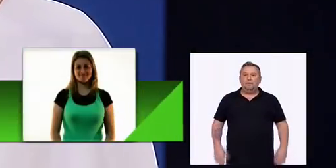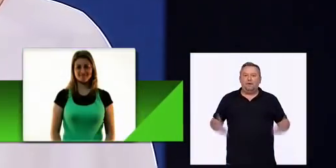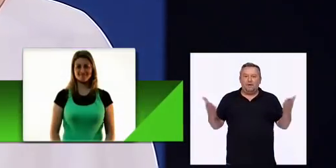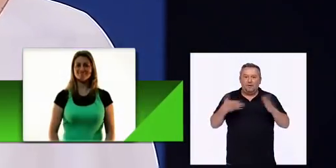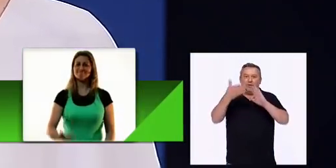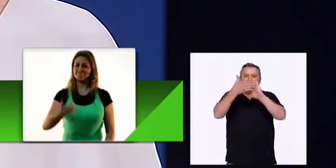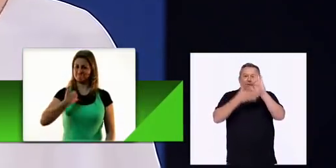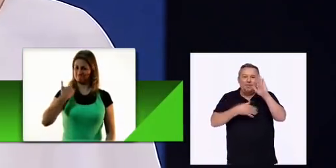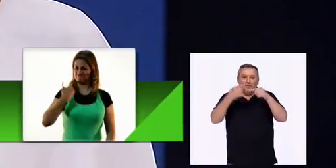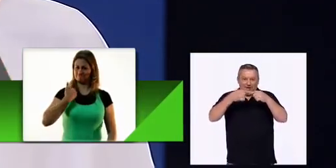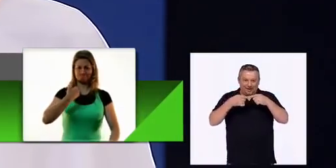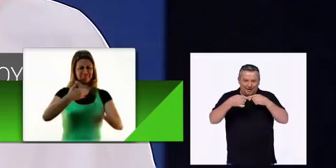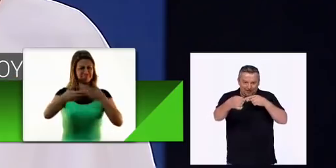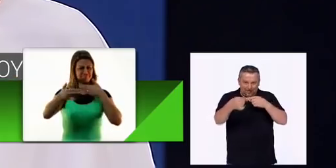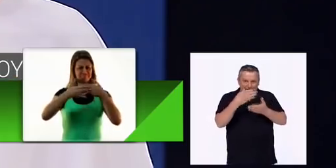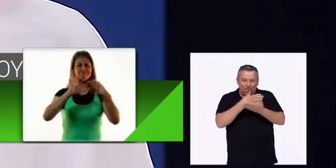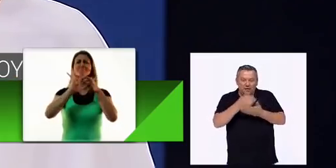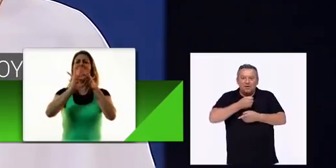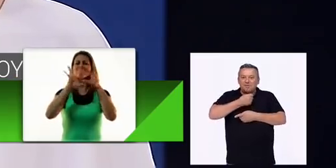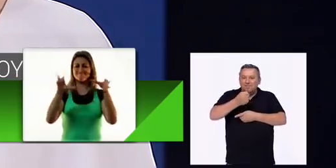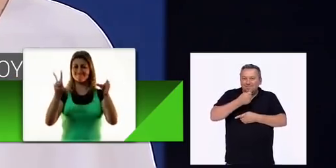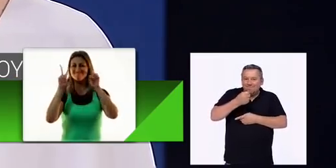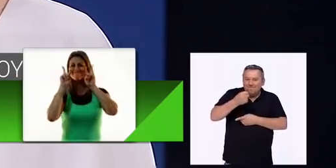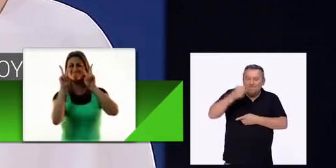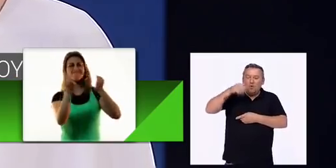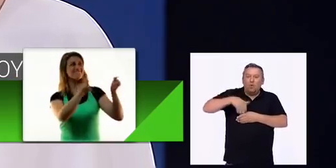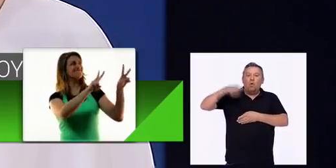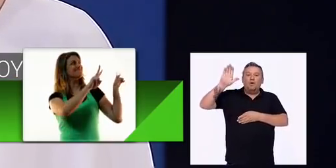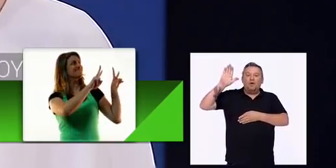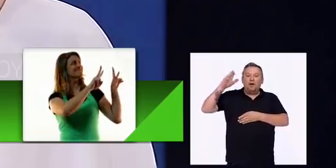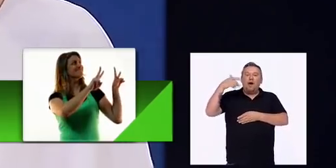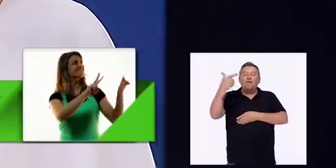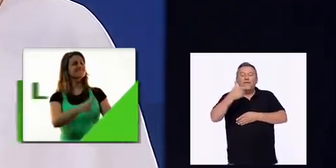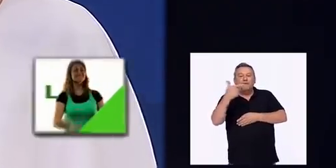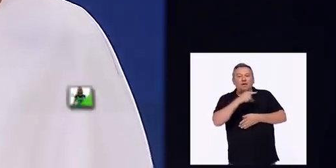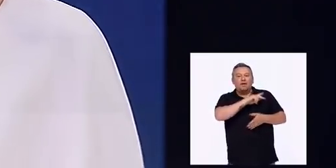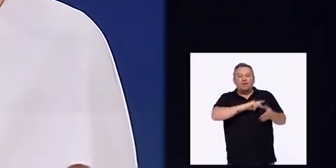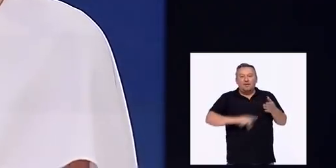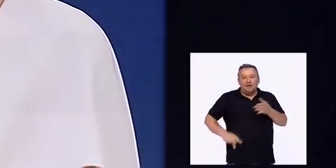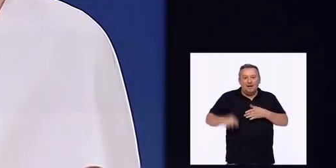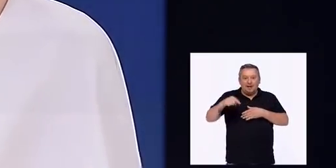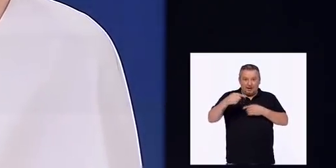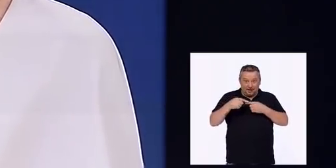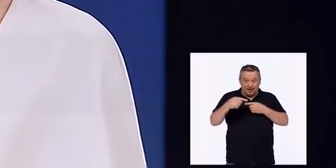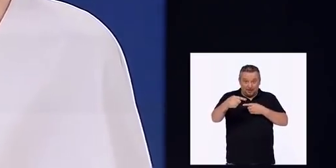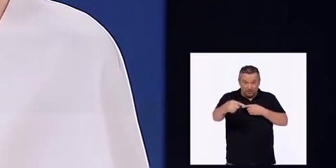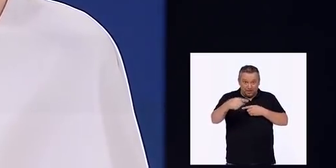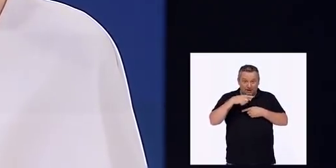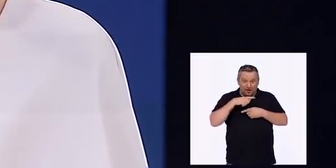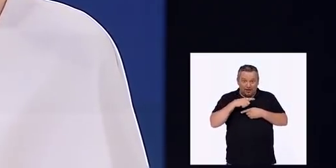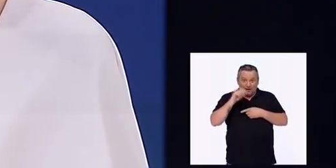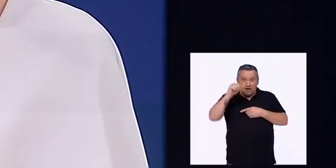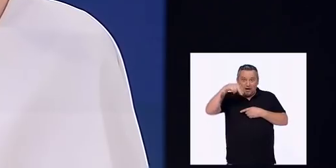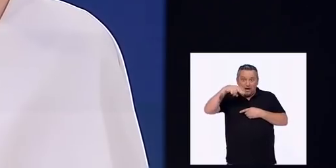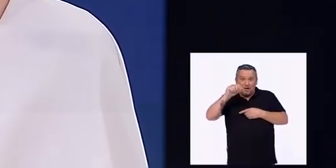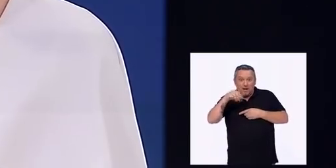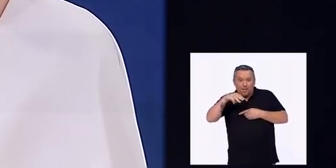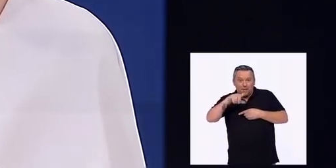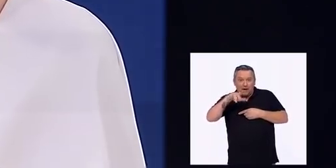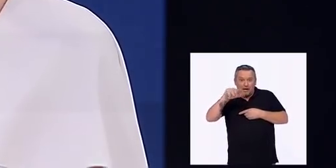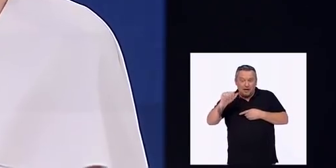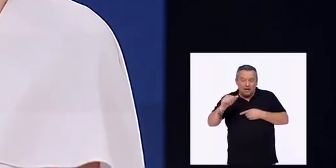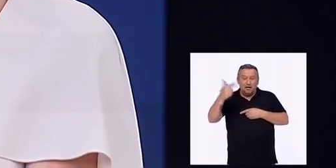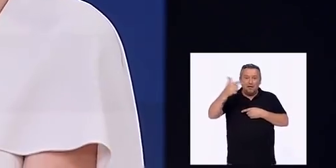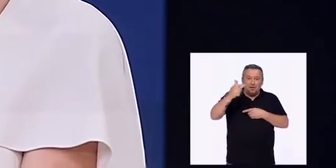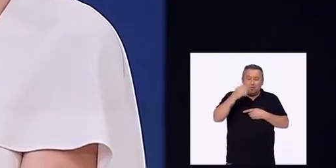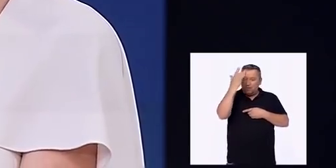programa desta semana retoma a série de entrevistas com os candidatos à vice-presidência. Nesta semana foram convidados Ana Amélia, vice de Geraldo